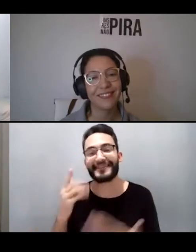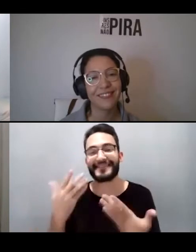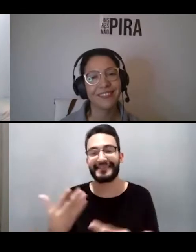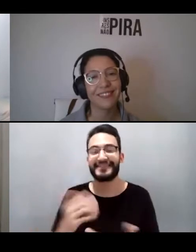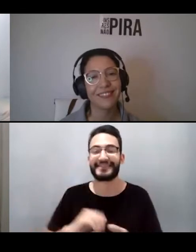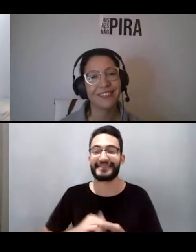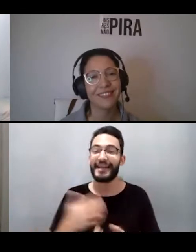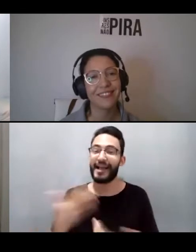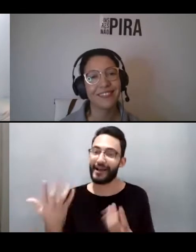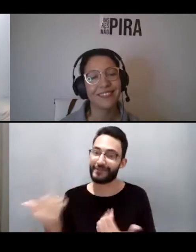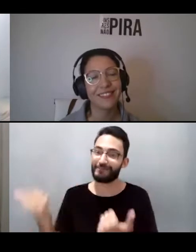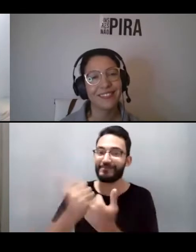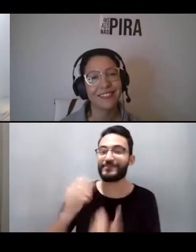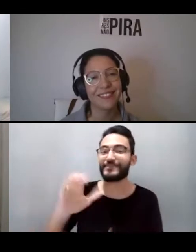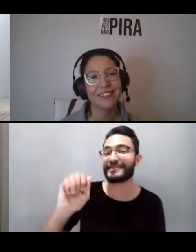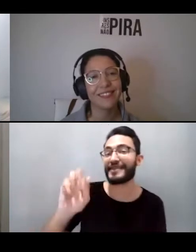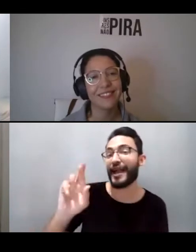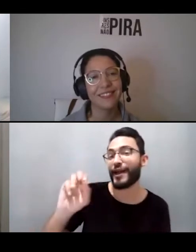Passar para a Carol.